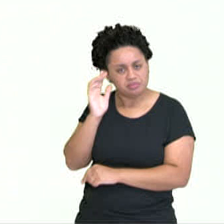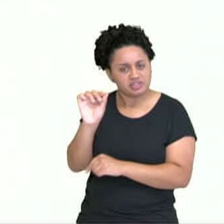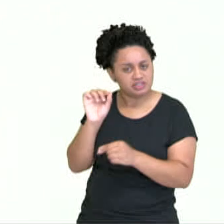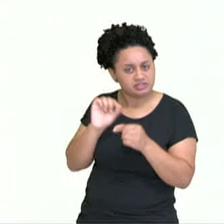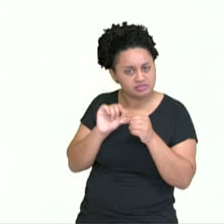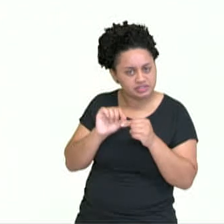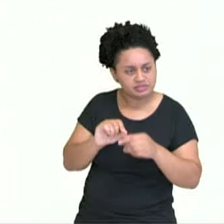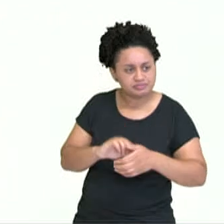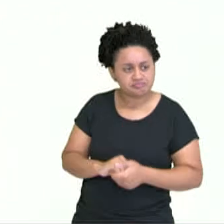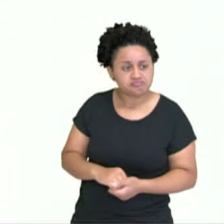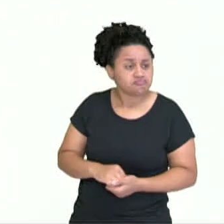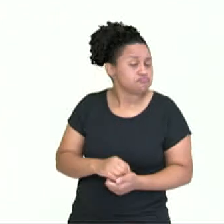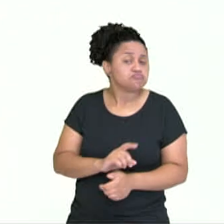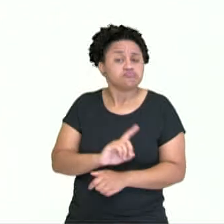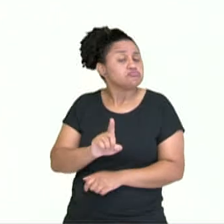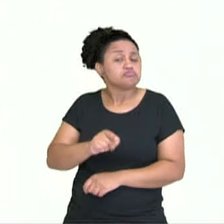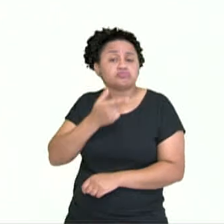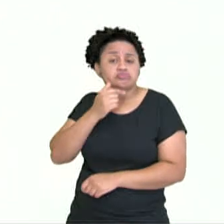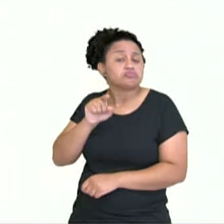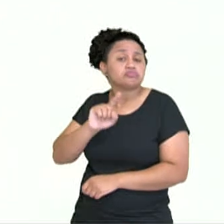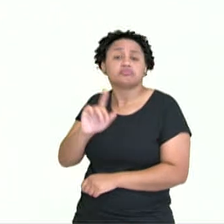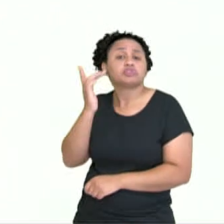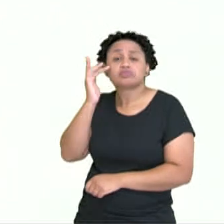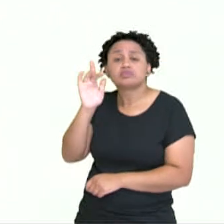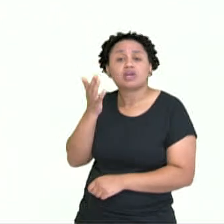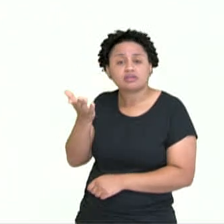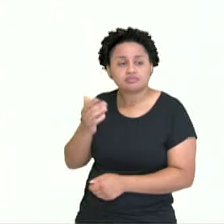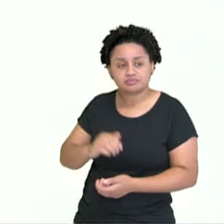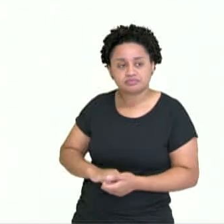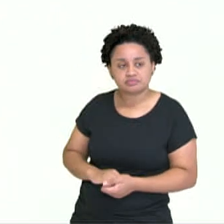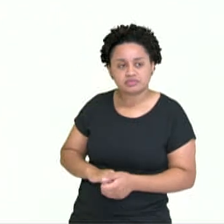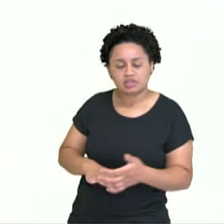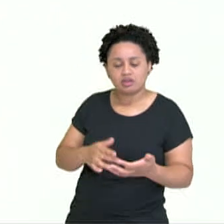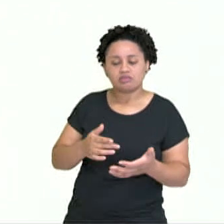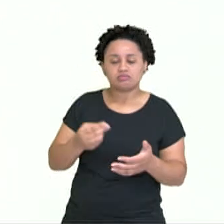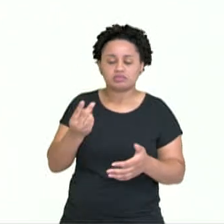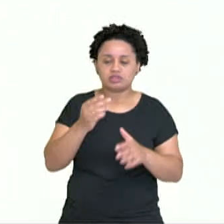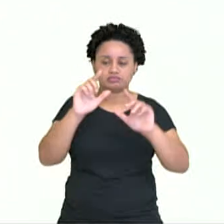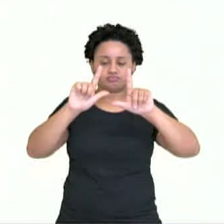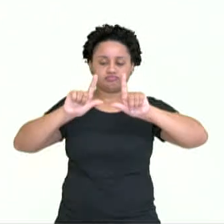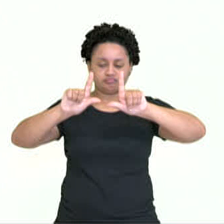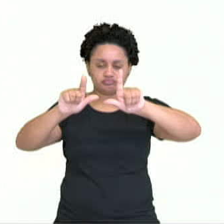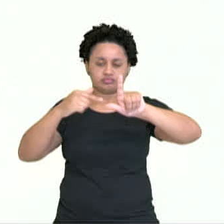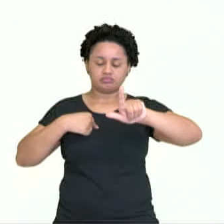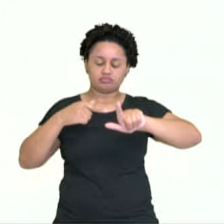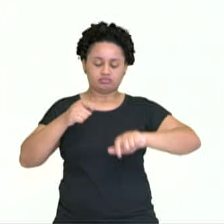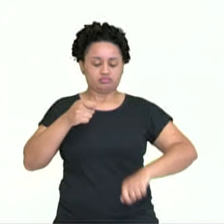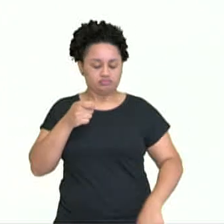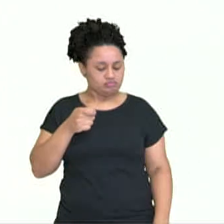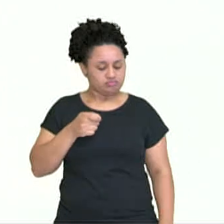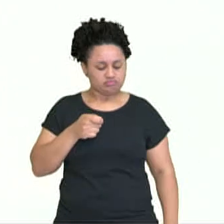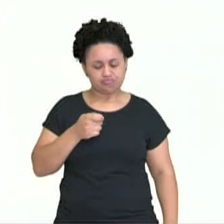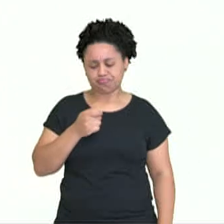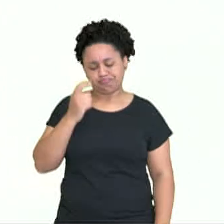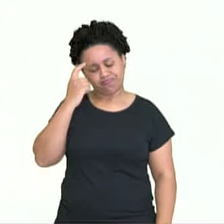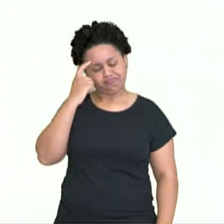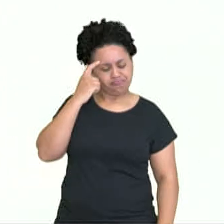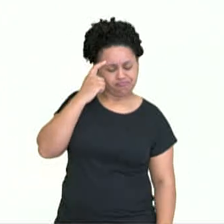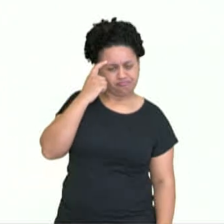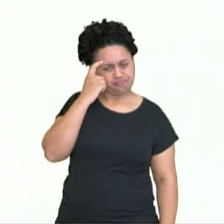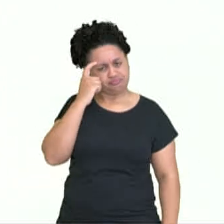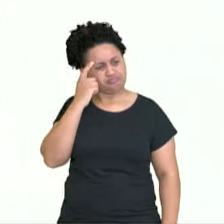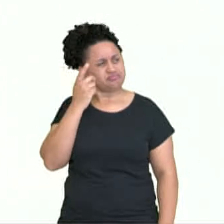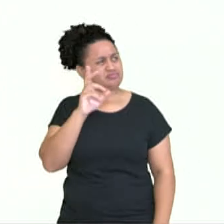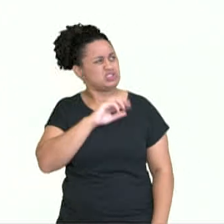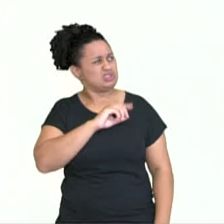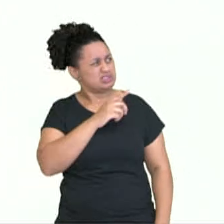fazendo? No, he doesn't. Tanto que ele olha aqui, né, no terceiro quadrinho e fica ali pensativo, e depois ele diz, nossa,